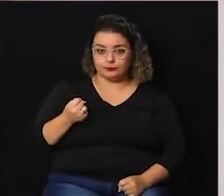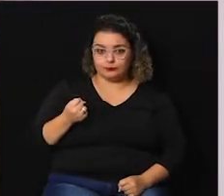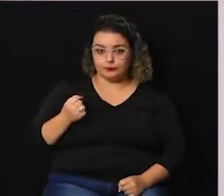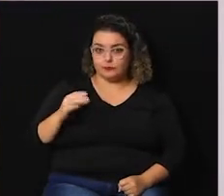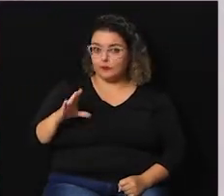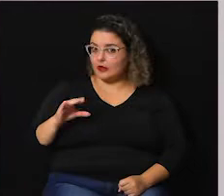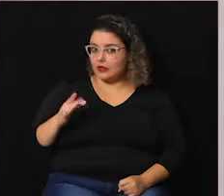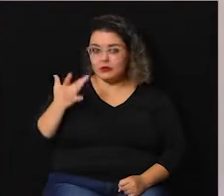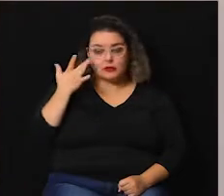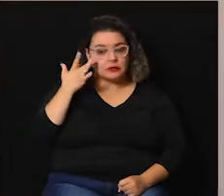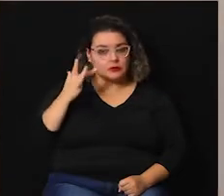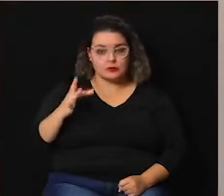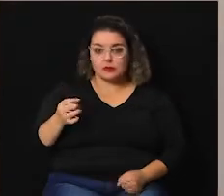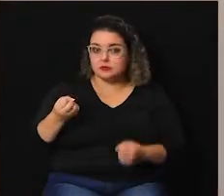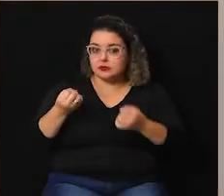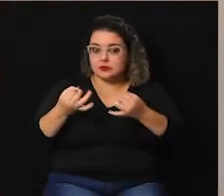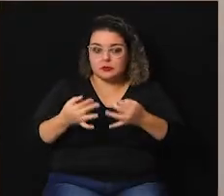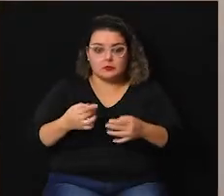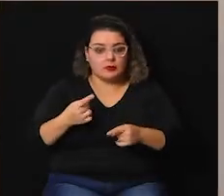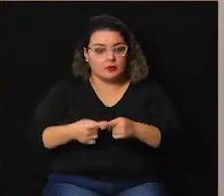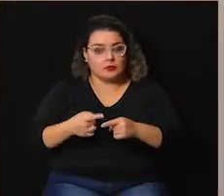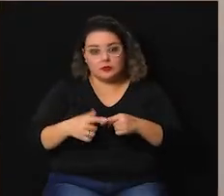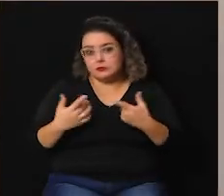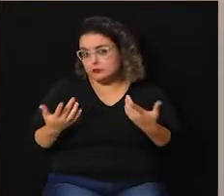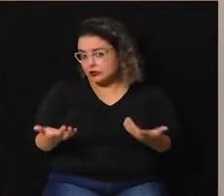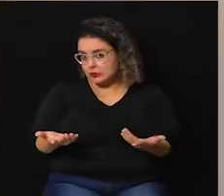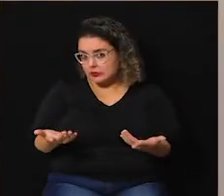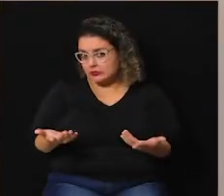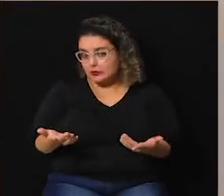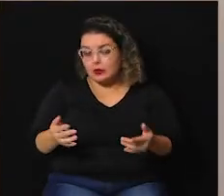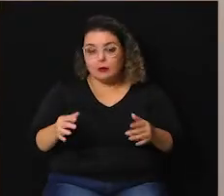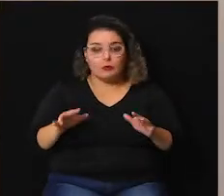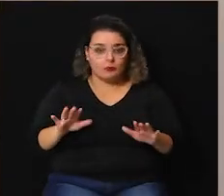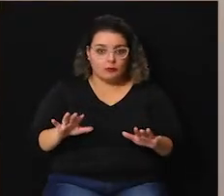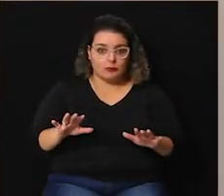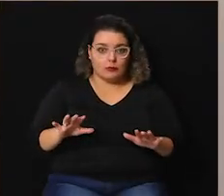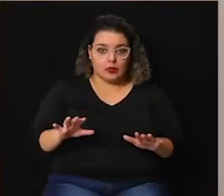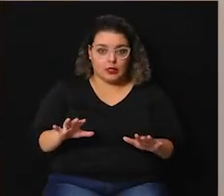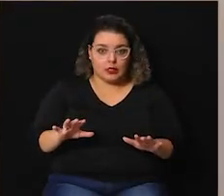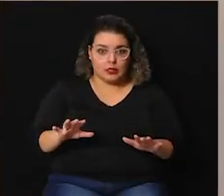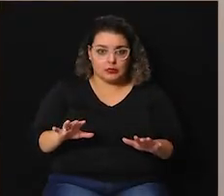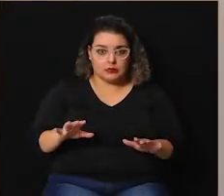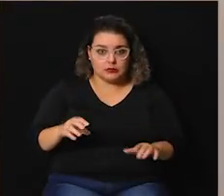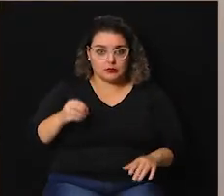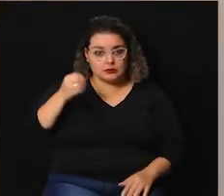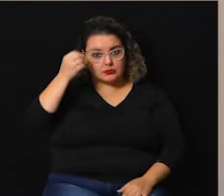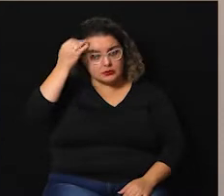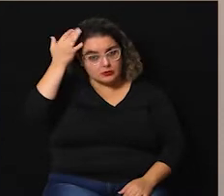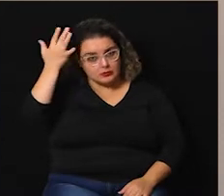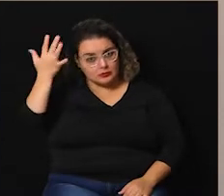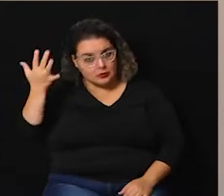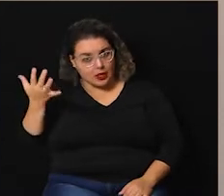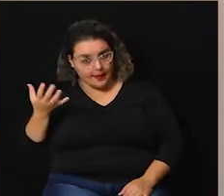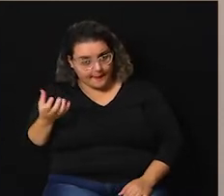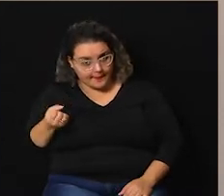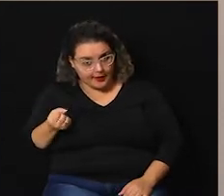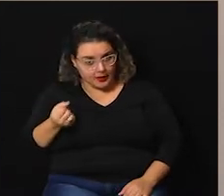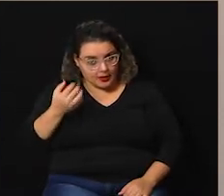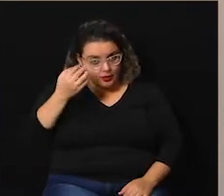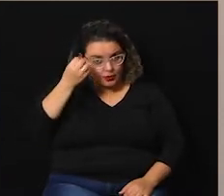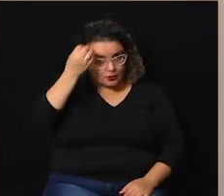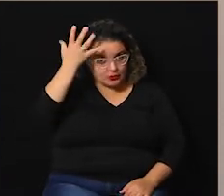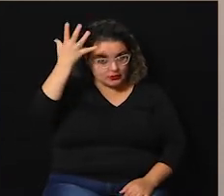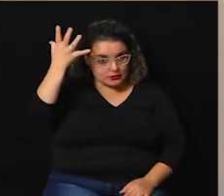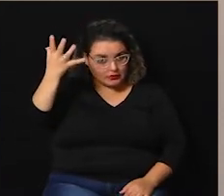sabe explicar por quê. Não sabe explicar por quê. Mas depois, à medida que ele vai caindo e renascendo, vai caindo